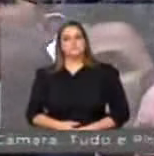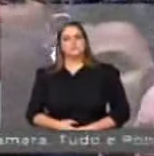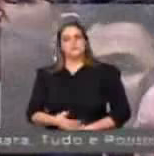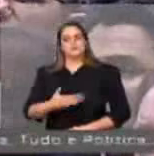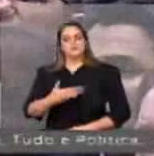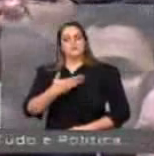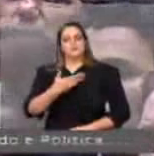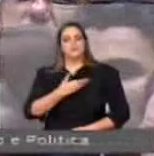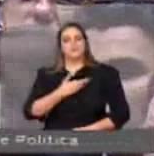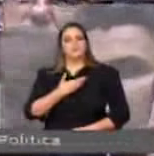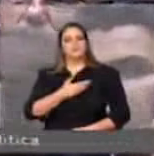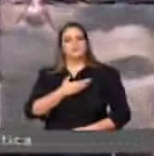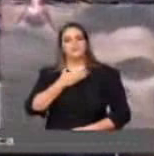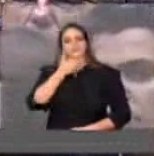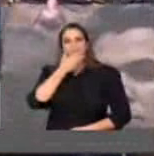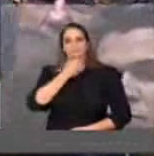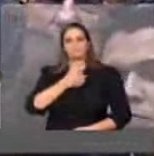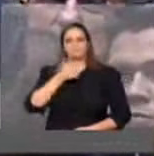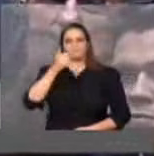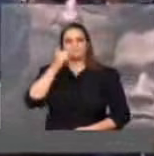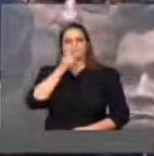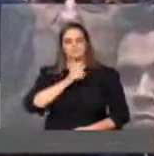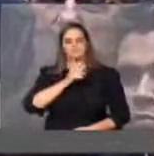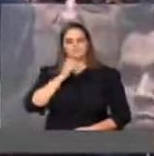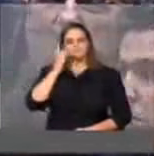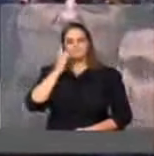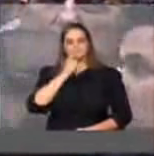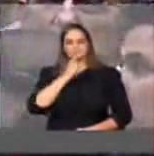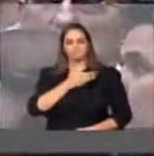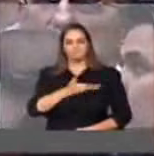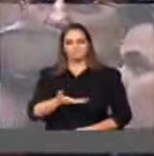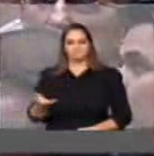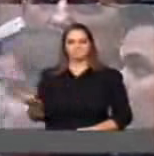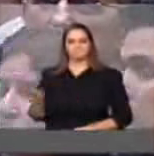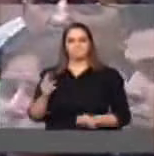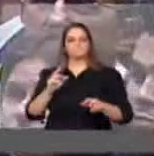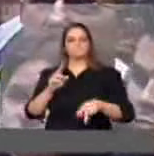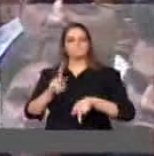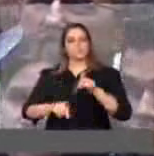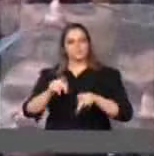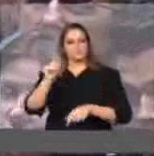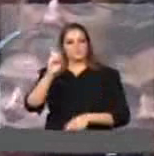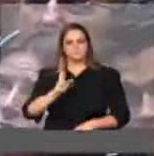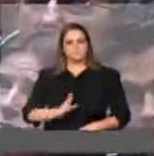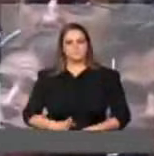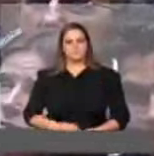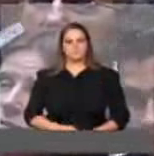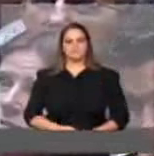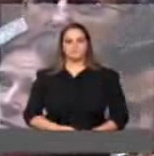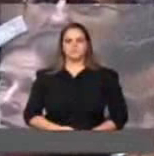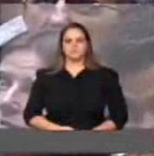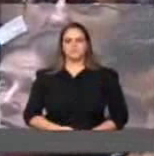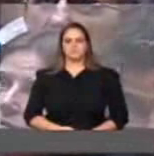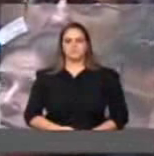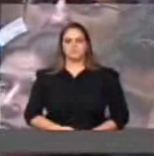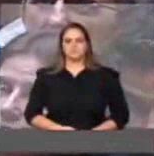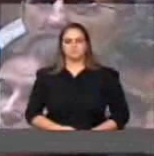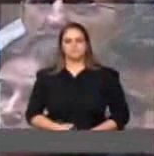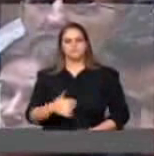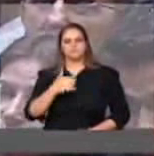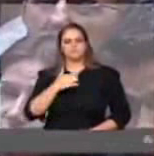Companheiros e companheiras parlamentares, povo brasileiro, eu queria discutir um